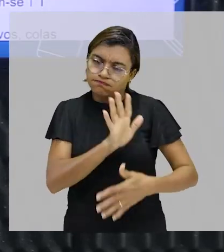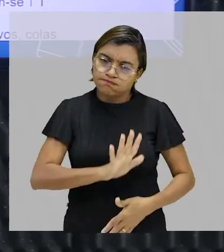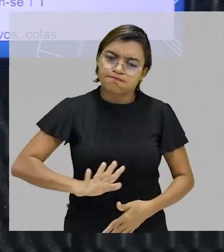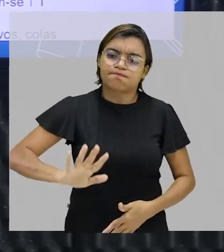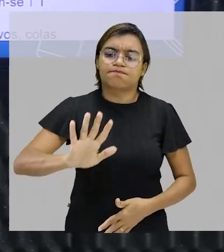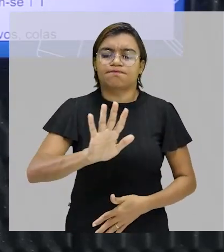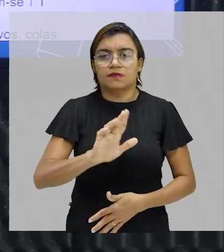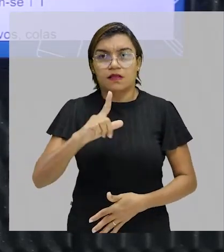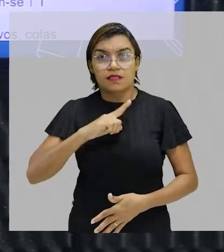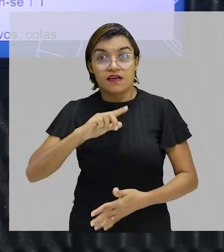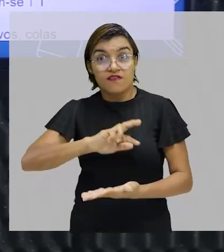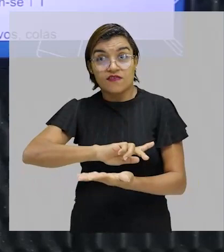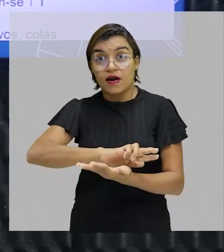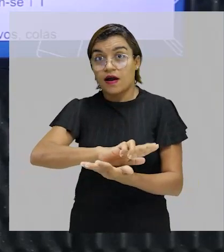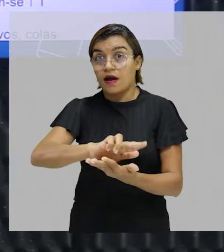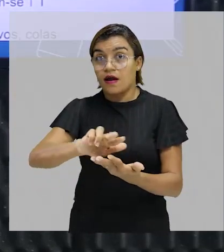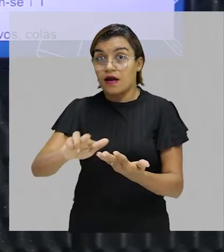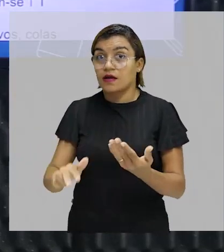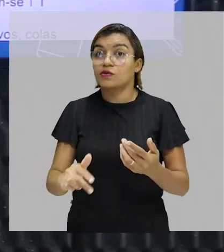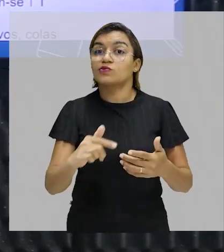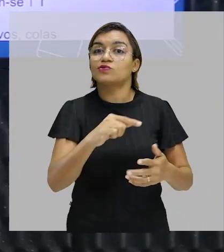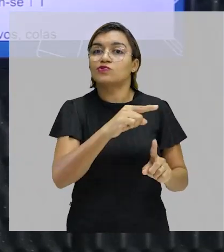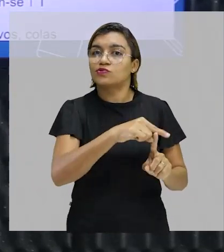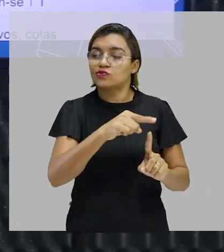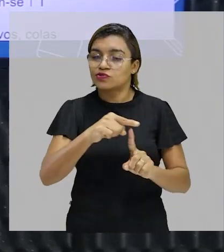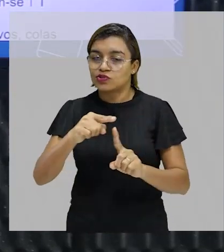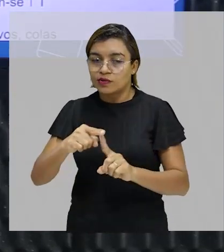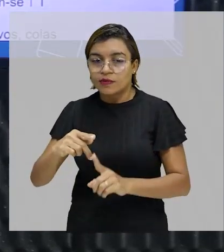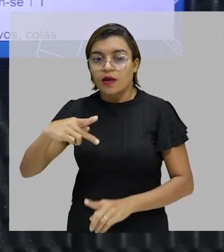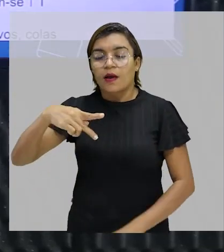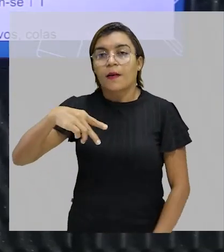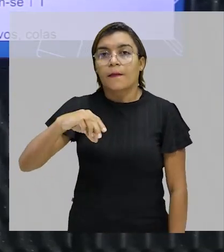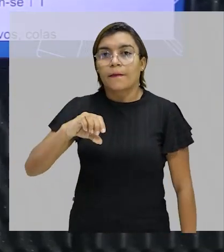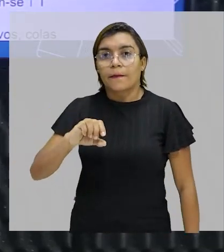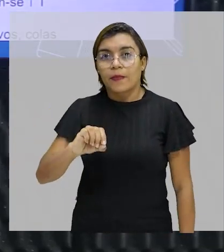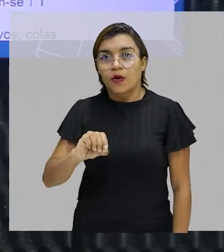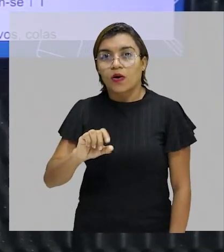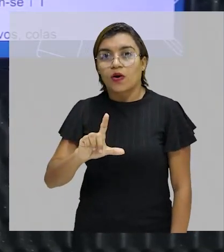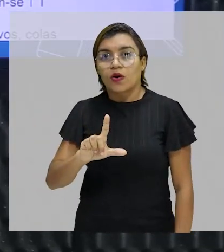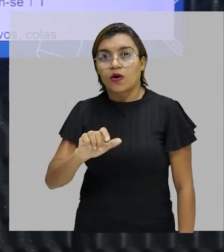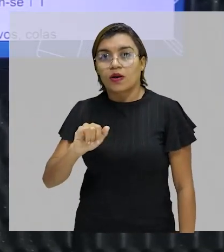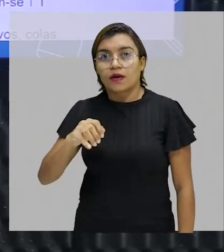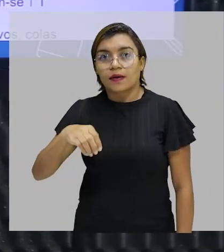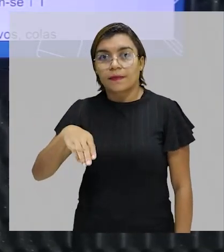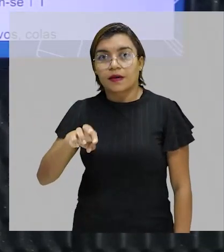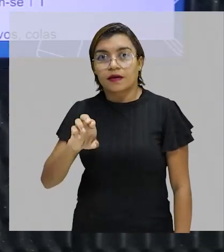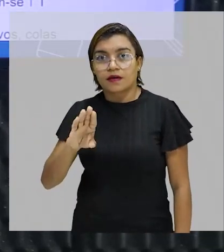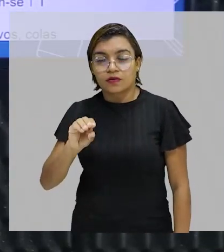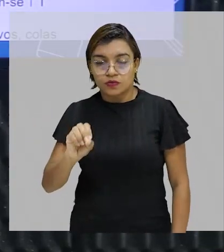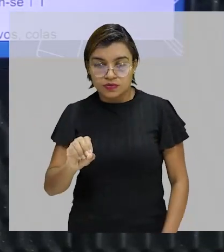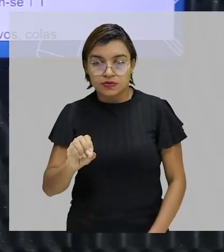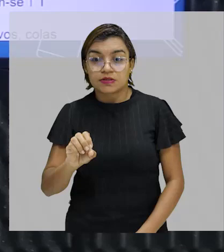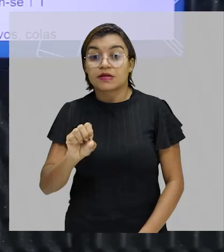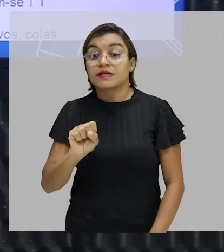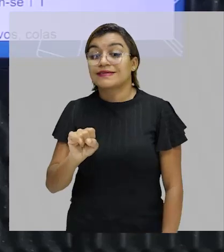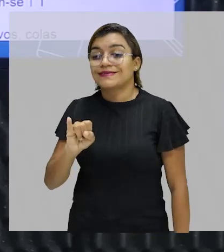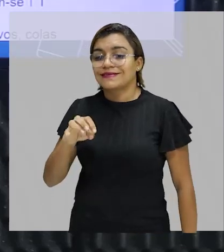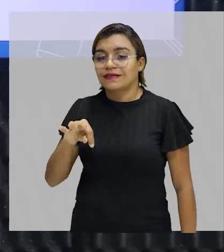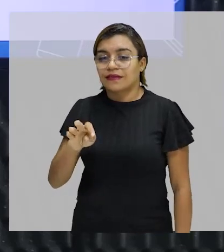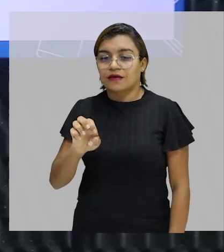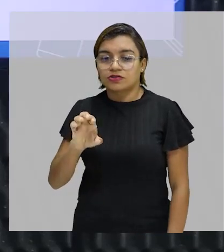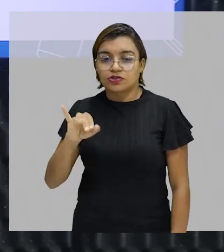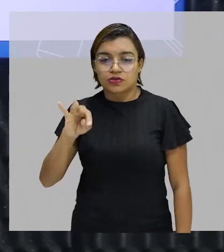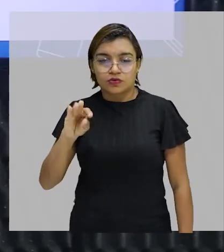nós vamos ter vários tipos, né, de polímeros, principalmente os polímeros sintéticos. E nós vamos trabalhar esses